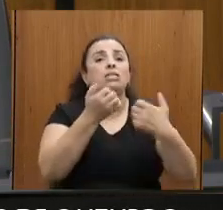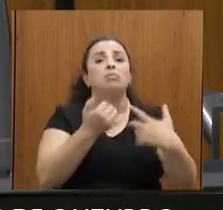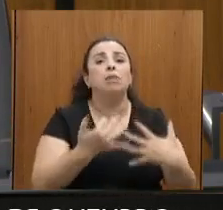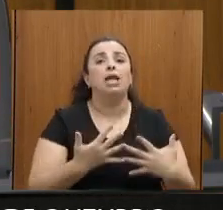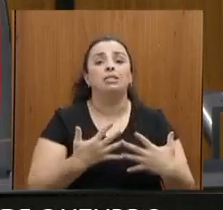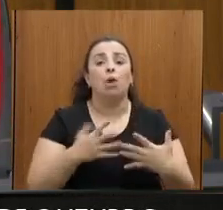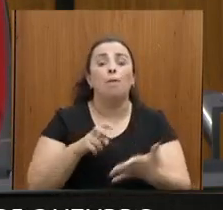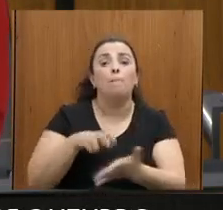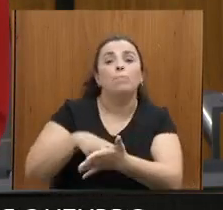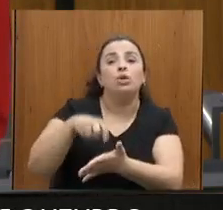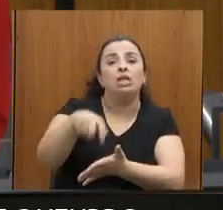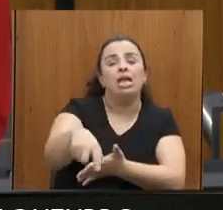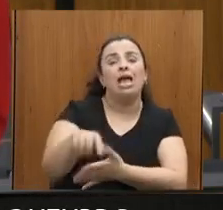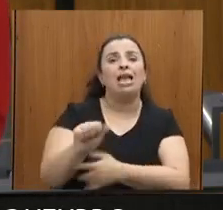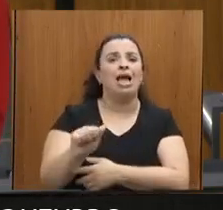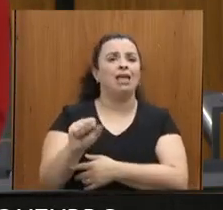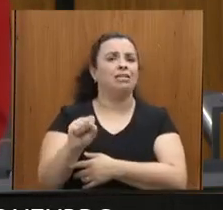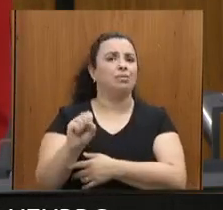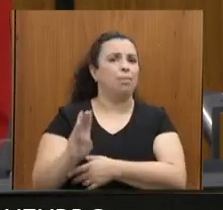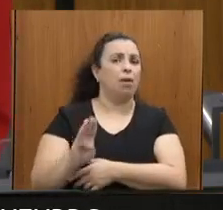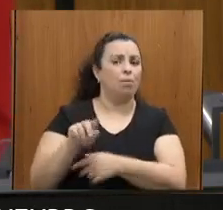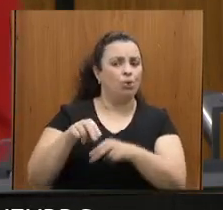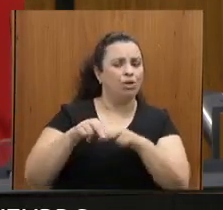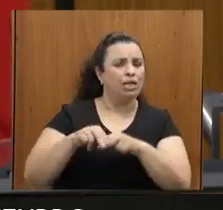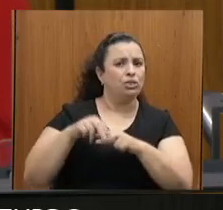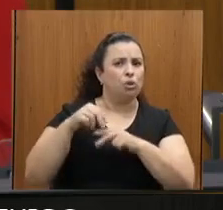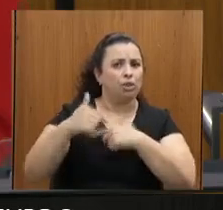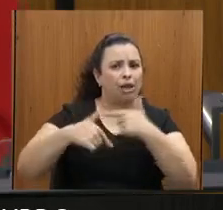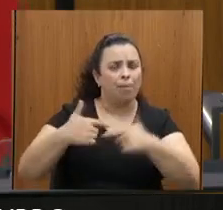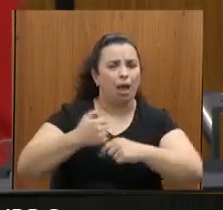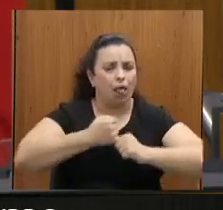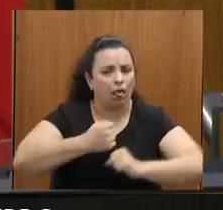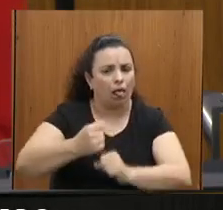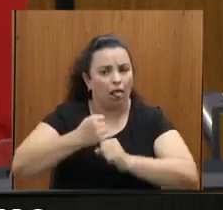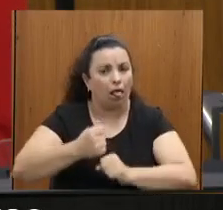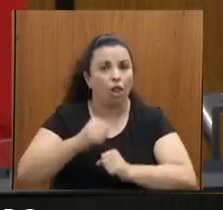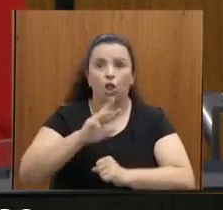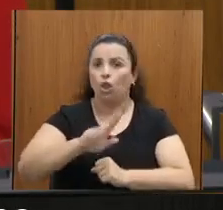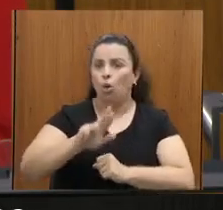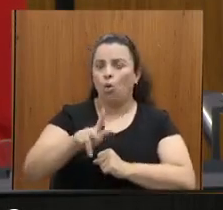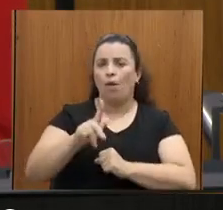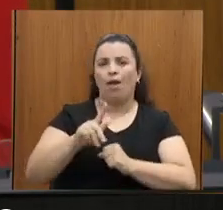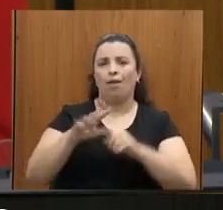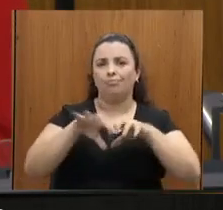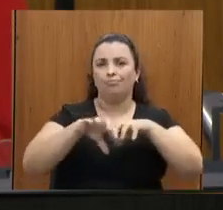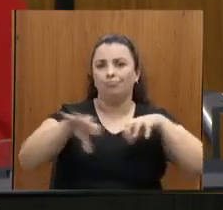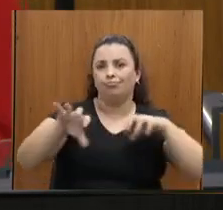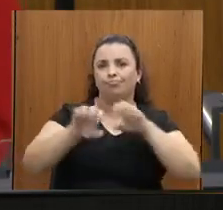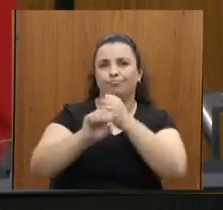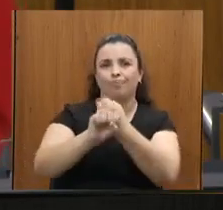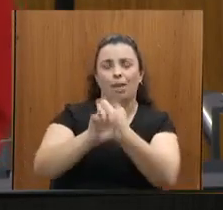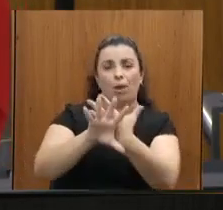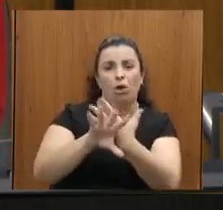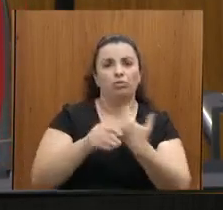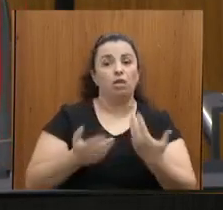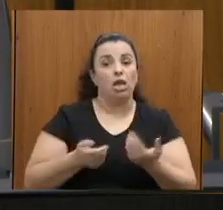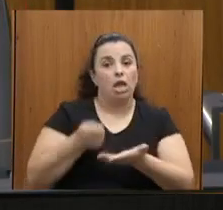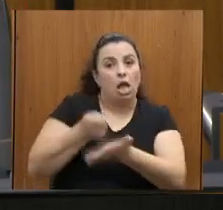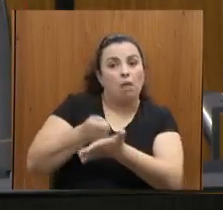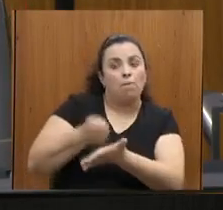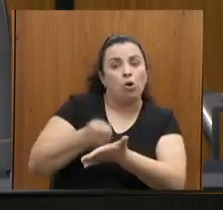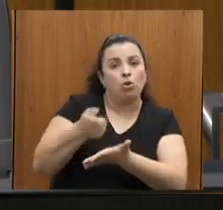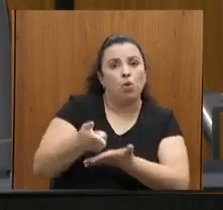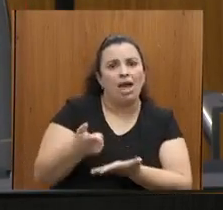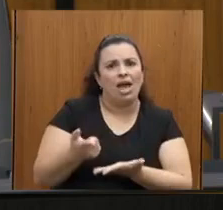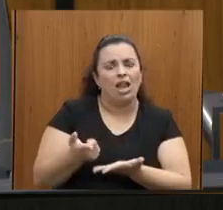serviço, porque o trabalho delas era braçal, não era remoto, impondo a elas por quase dois meses jornada diária